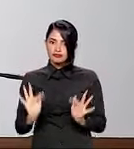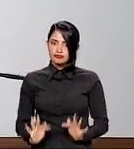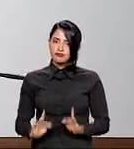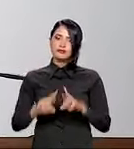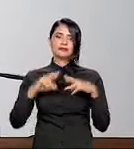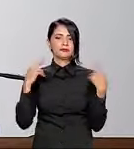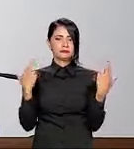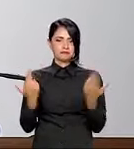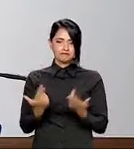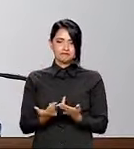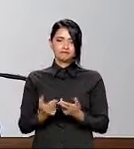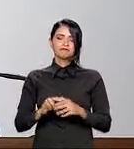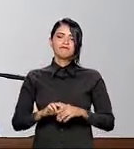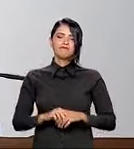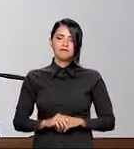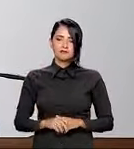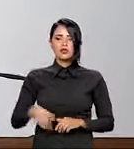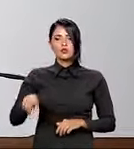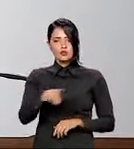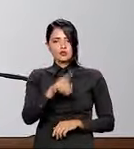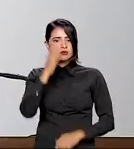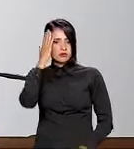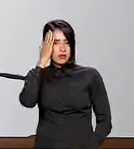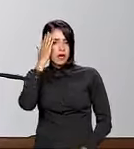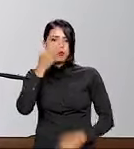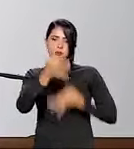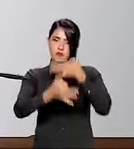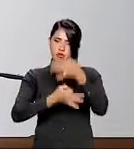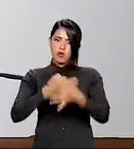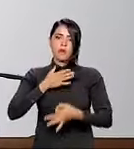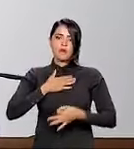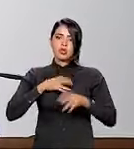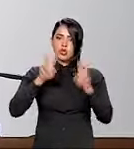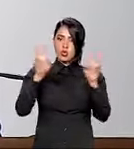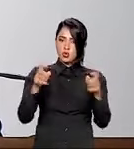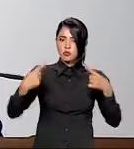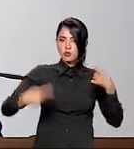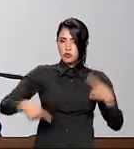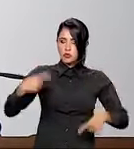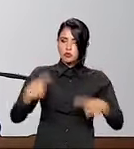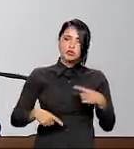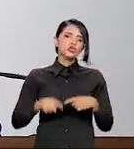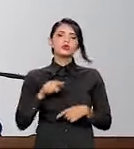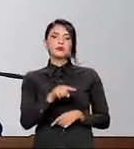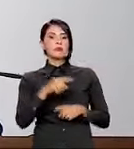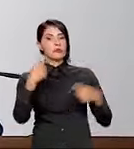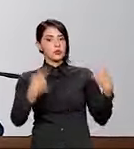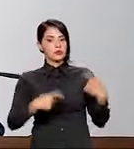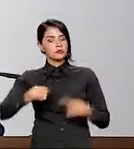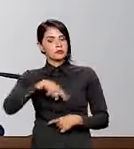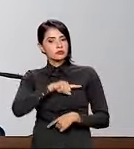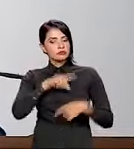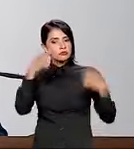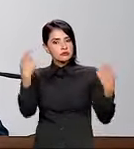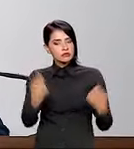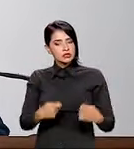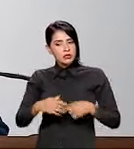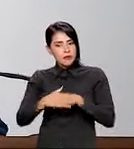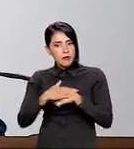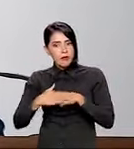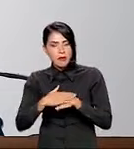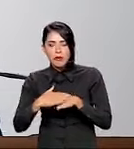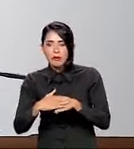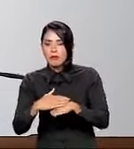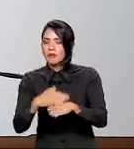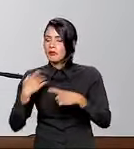reunião. Vocês sabem o que eu penso de política. Eu acho que política a gente tem que conversar e conversar cada vez